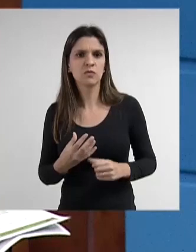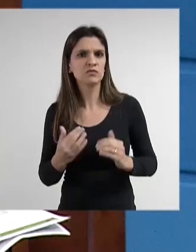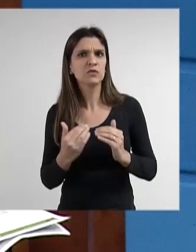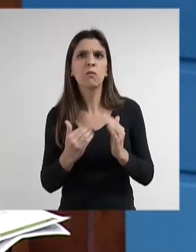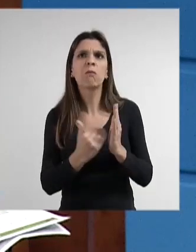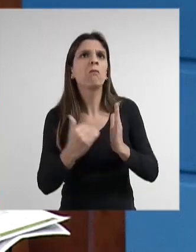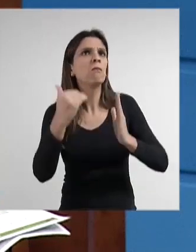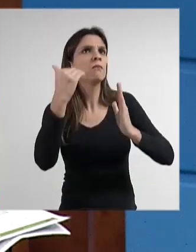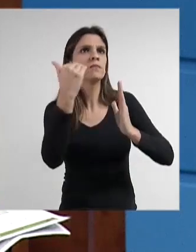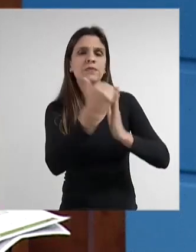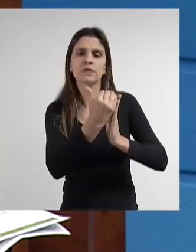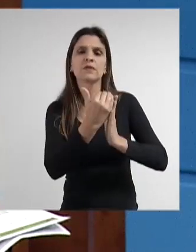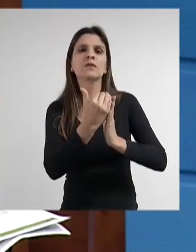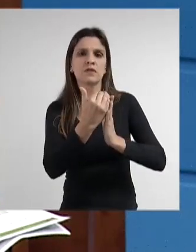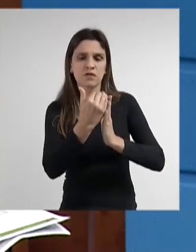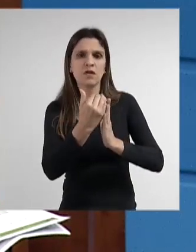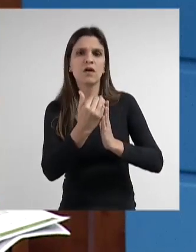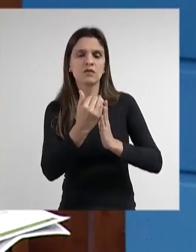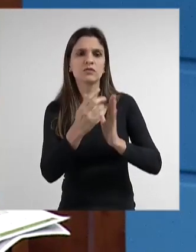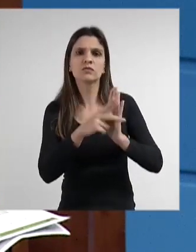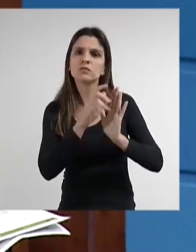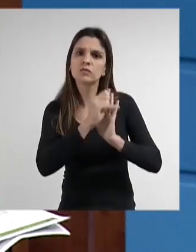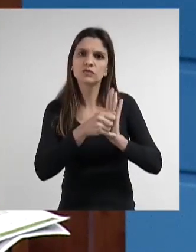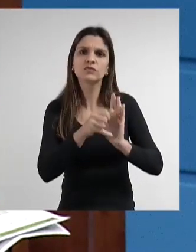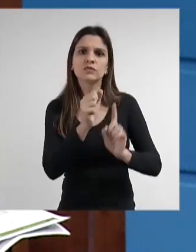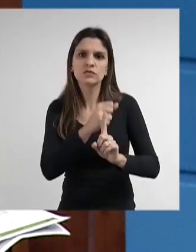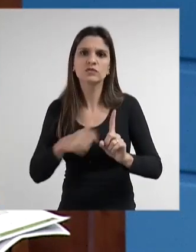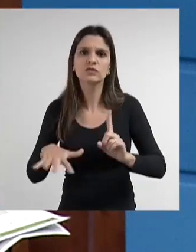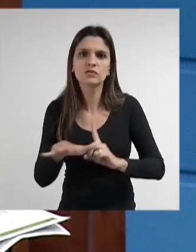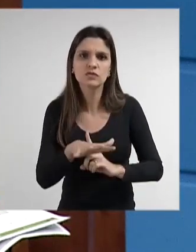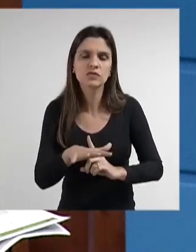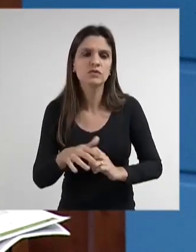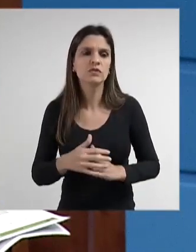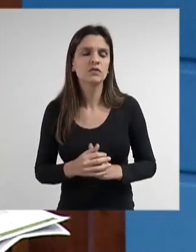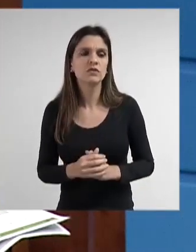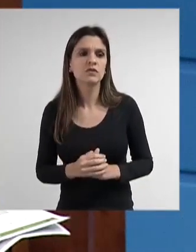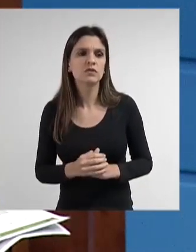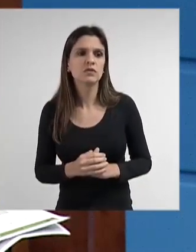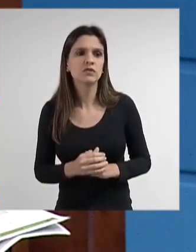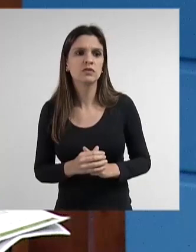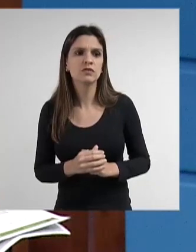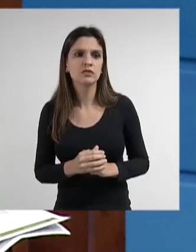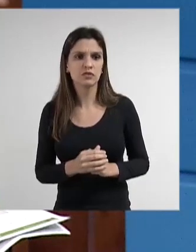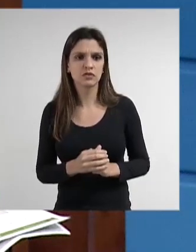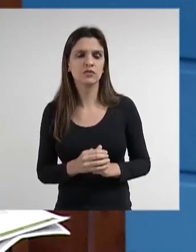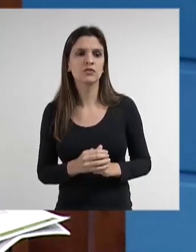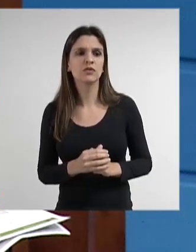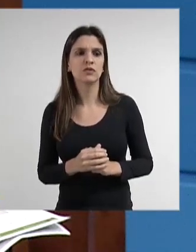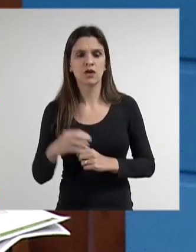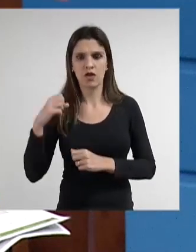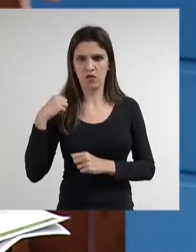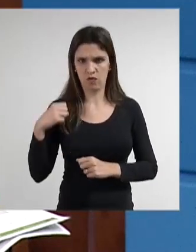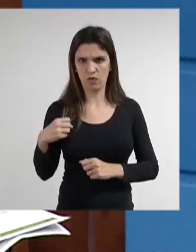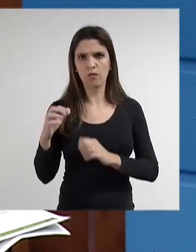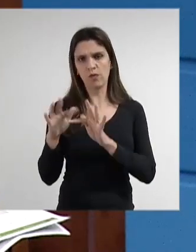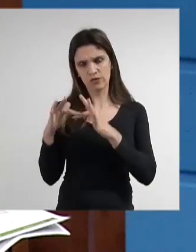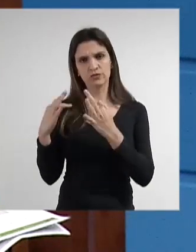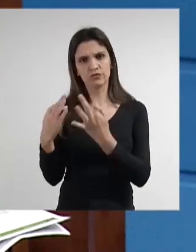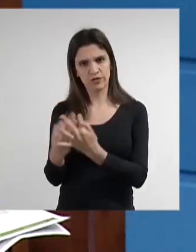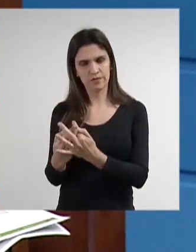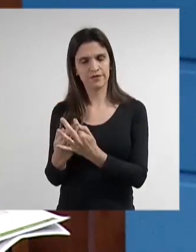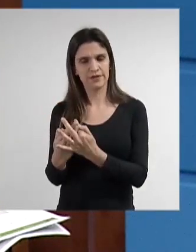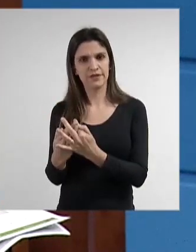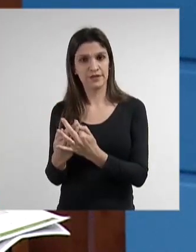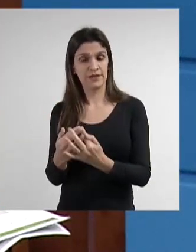de assistência social. Eu já ouvi falar, por exemplo, o programa Bolsa Família do governo federal, na época do governo Dilma,